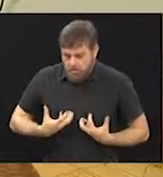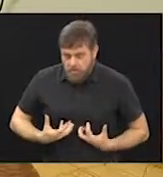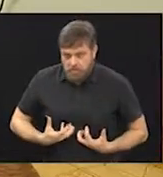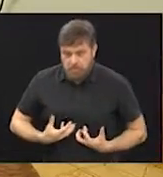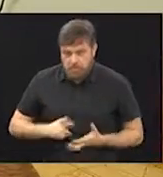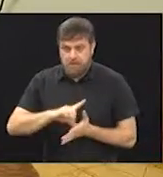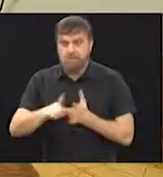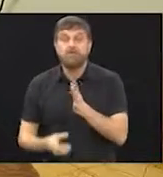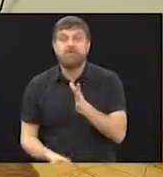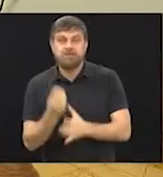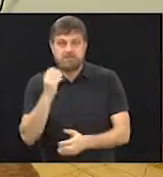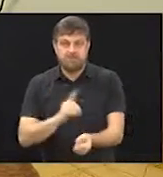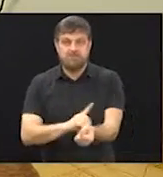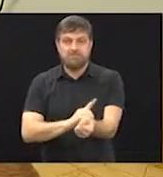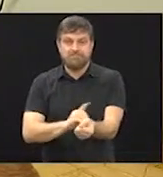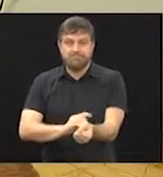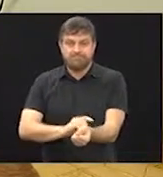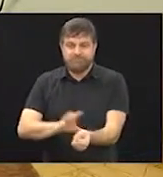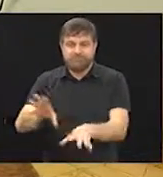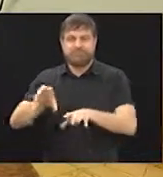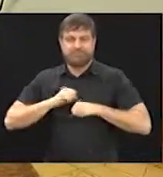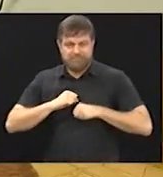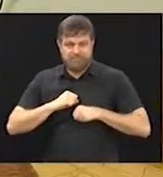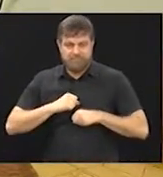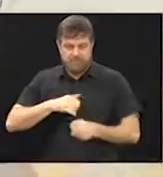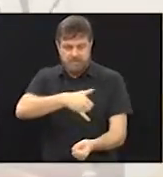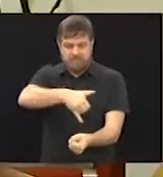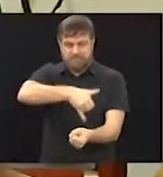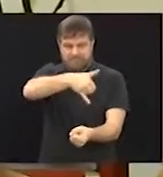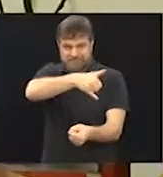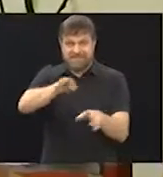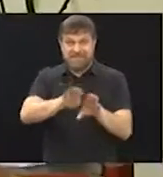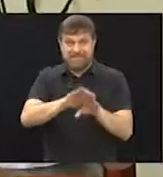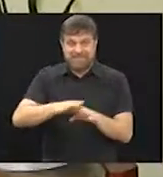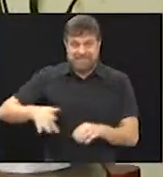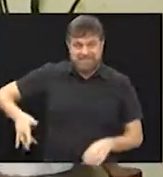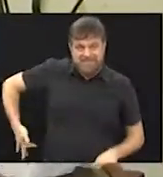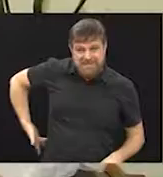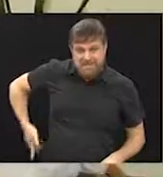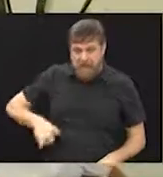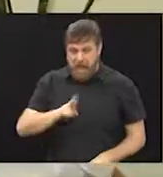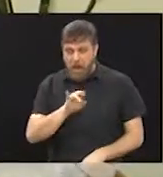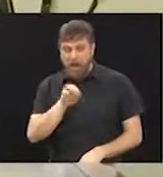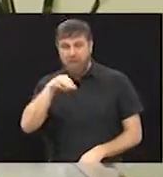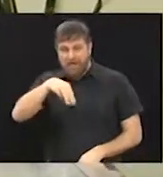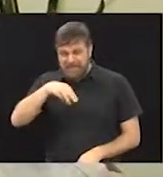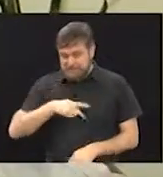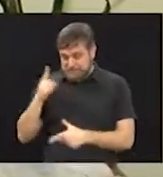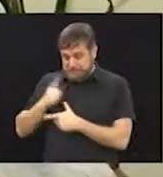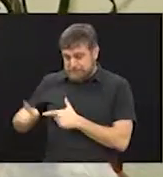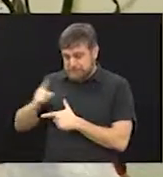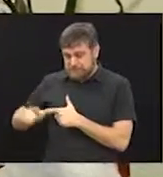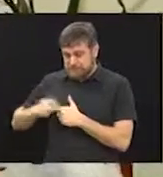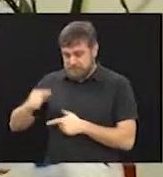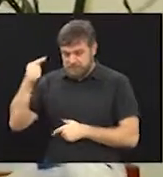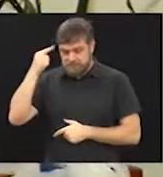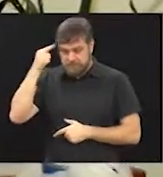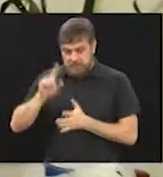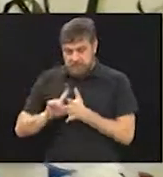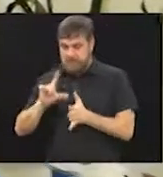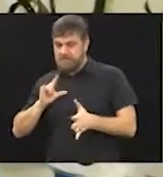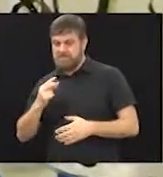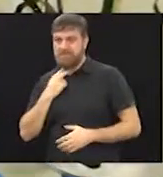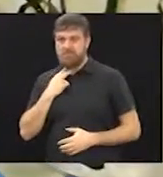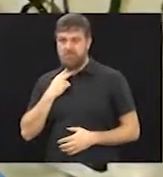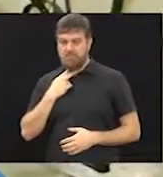diabetes, o colesterol, triglicérides e problema no rim. Então eu tenho que pensar para fazer, né? Porque se eu fazer de imediato,